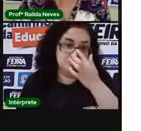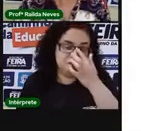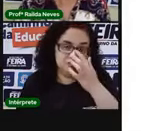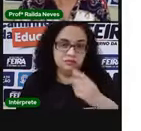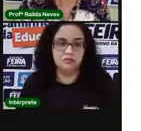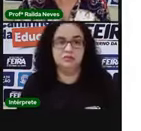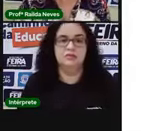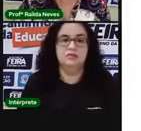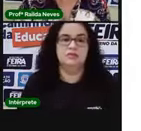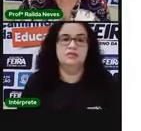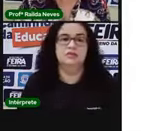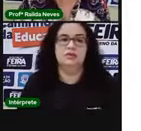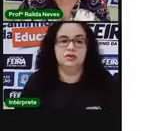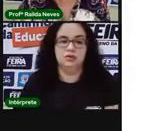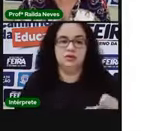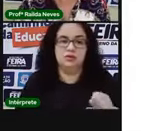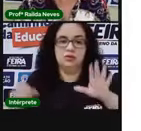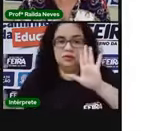Estão nos slides.